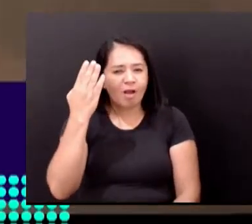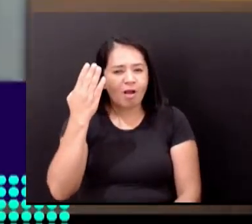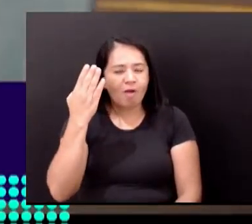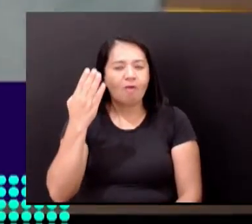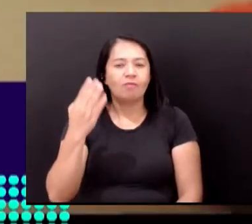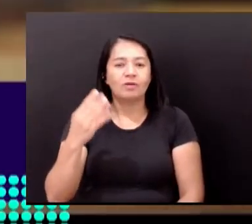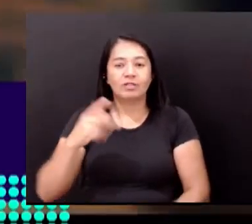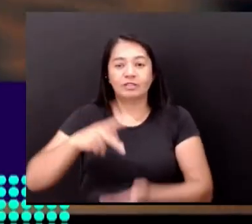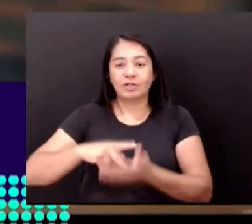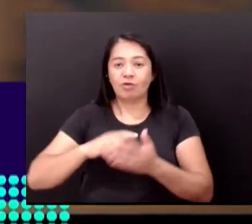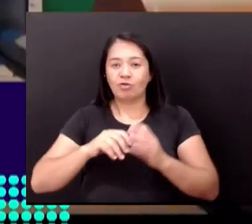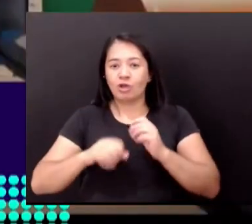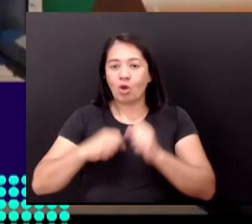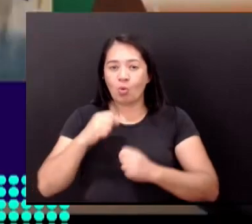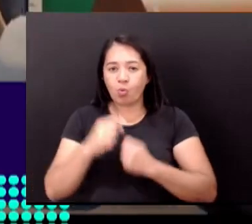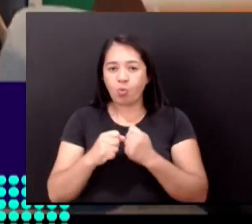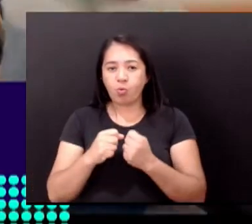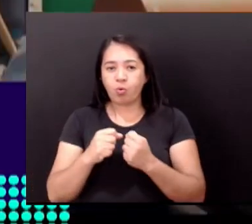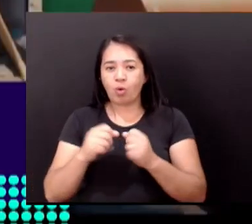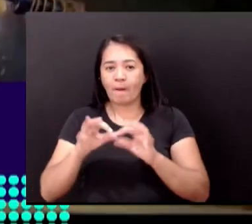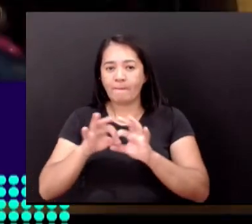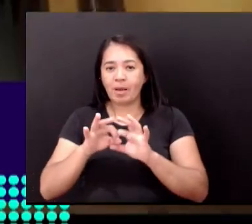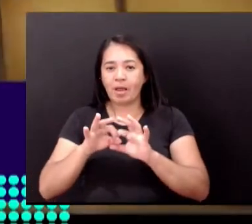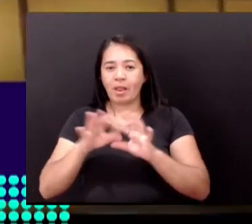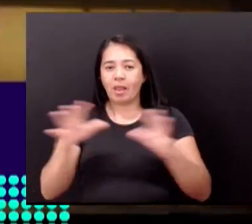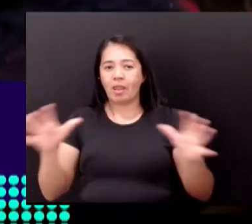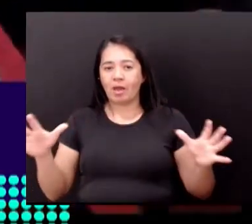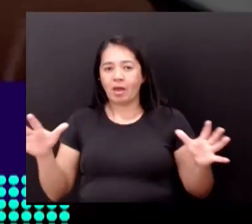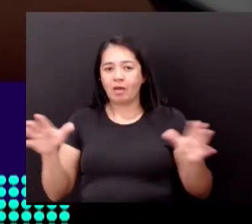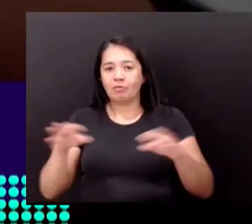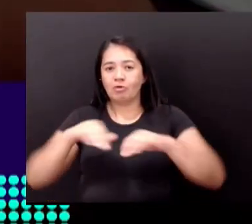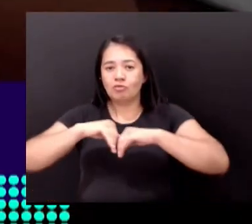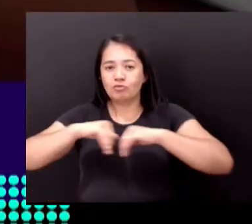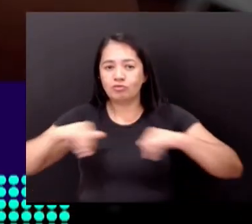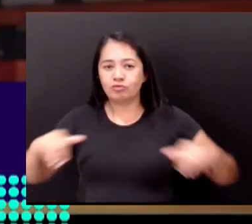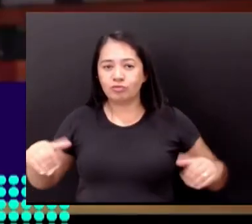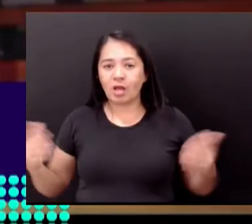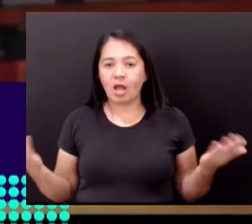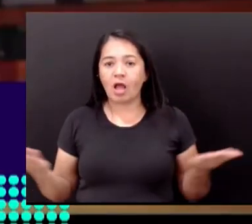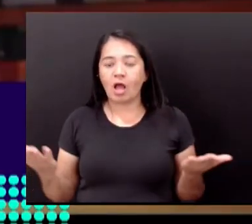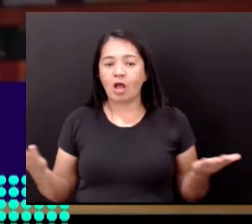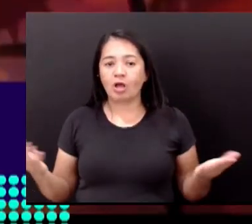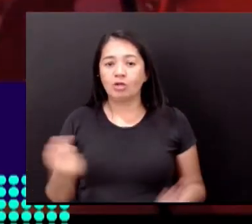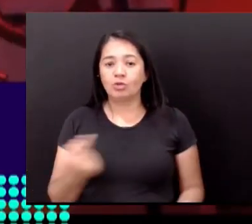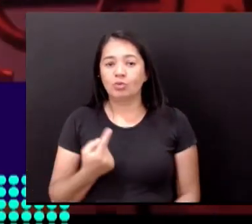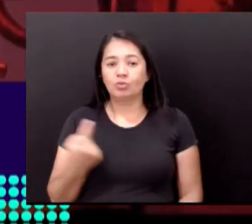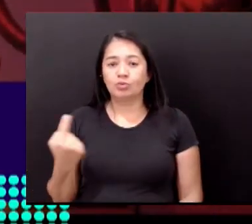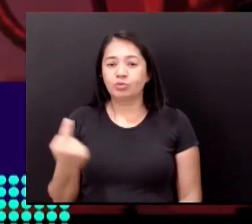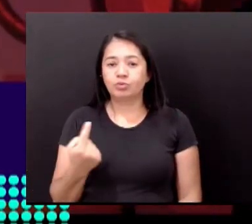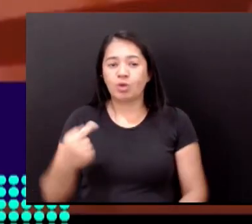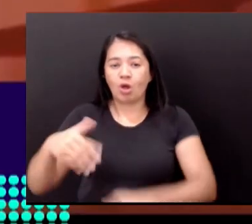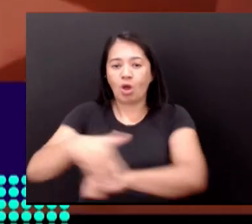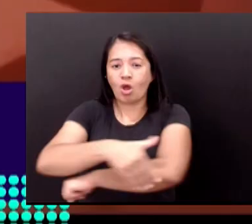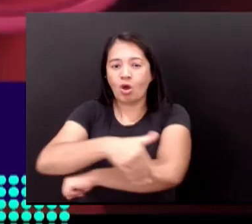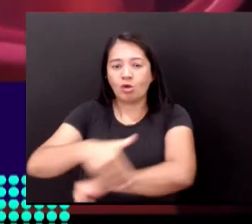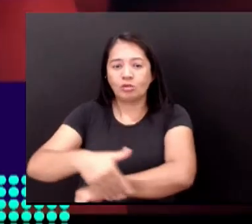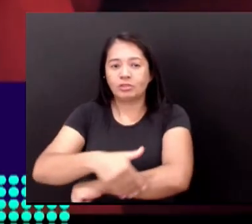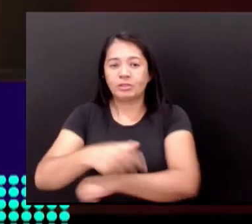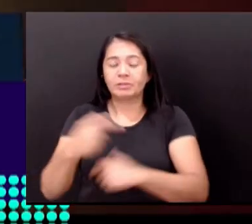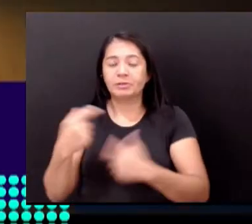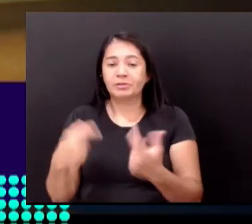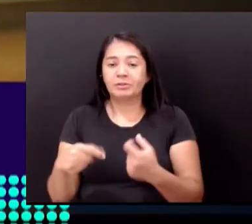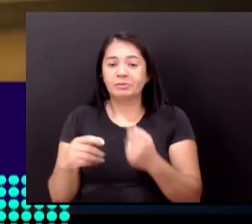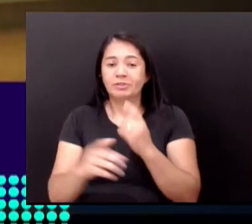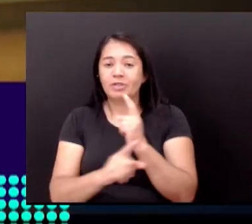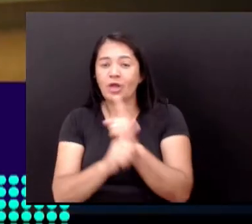se desprende da caixa, separando os irmãos. Agora, sozinho nas ruas, Theo precisa encontrar Becca,